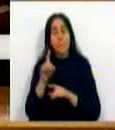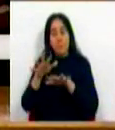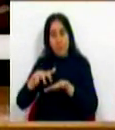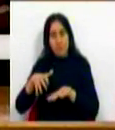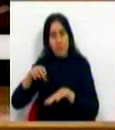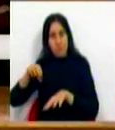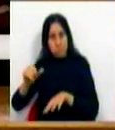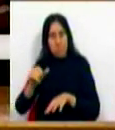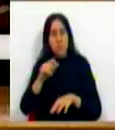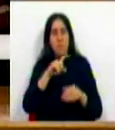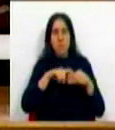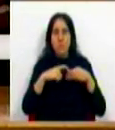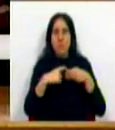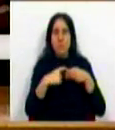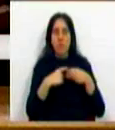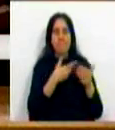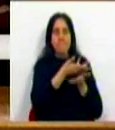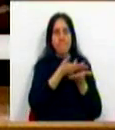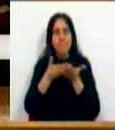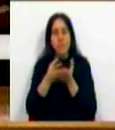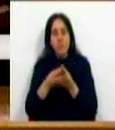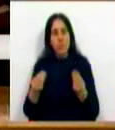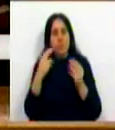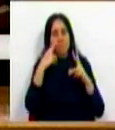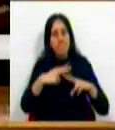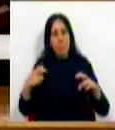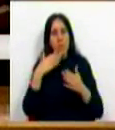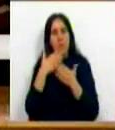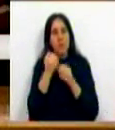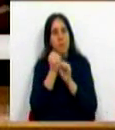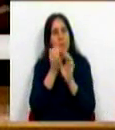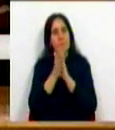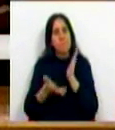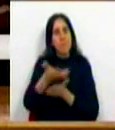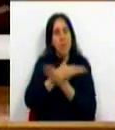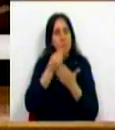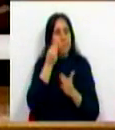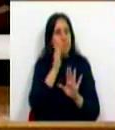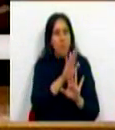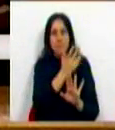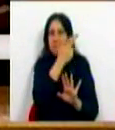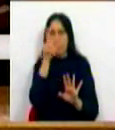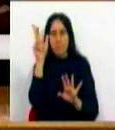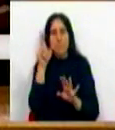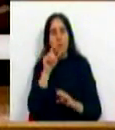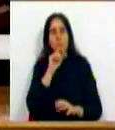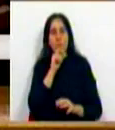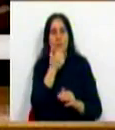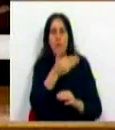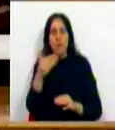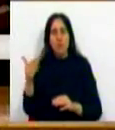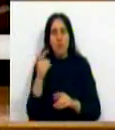parlamentar, quer no quadro da concertação, encontrar soluções que façam do mercado de trabalho aquilo que ele deve sempre ser, um espaço de